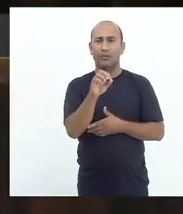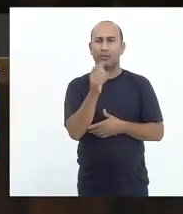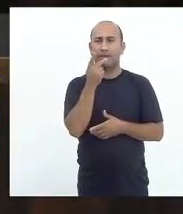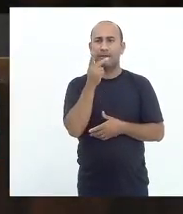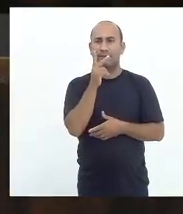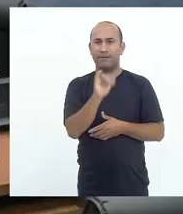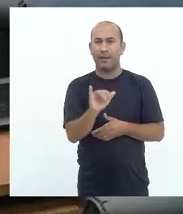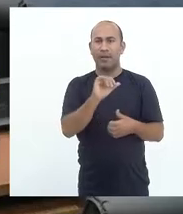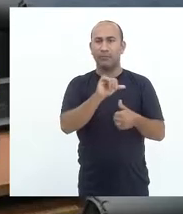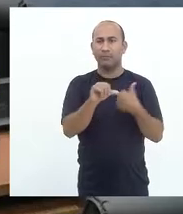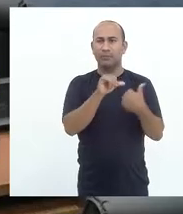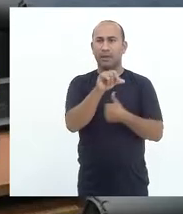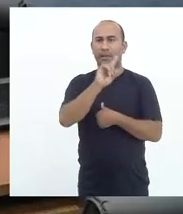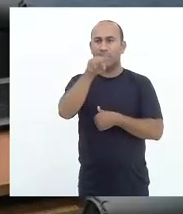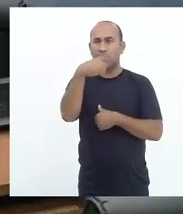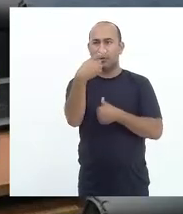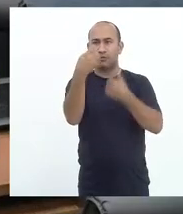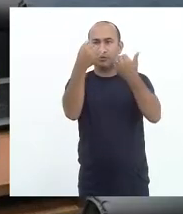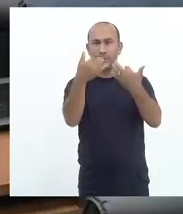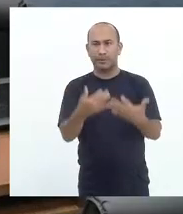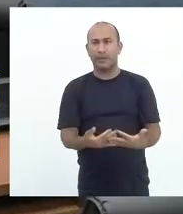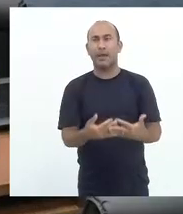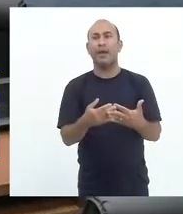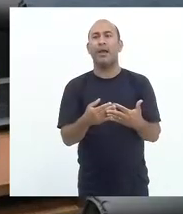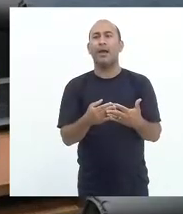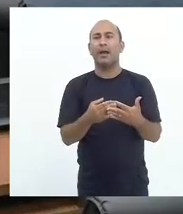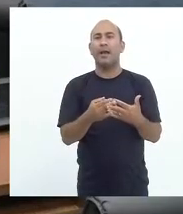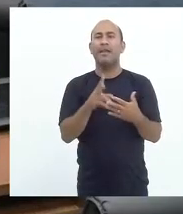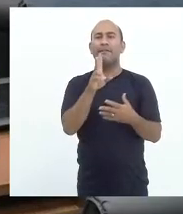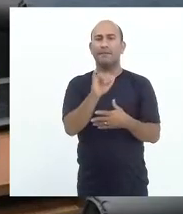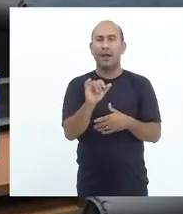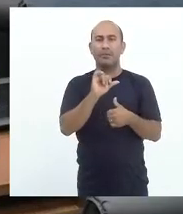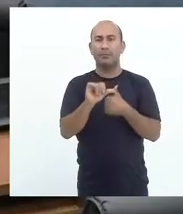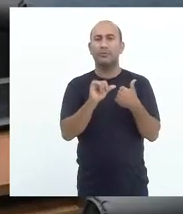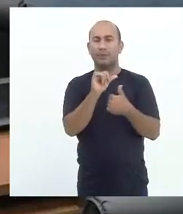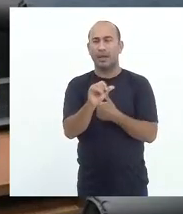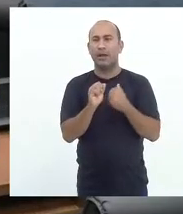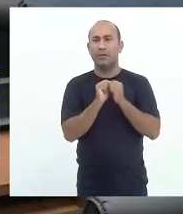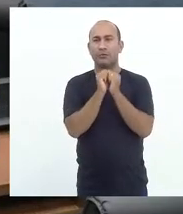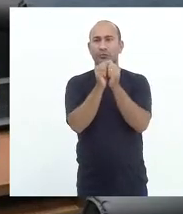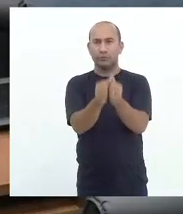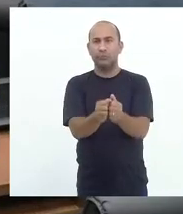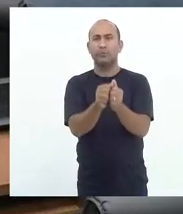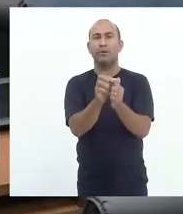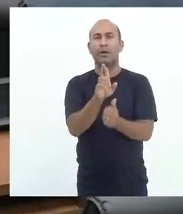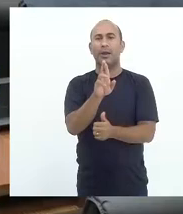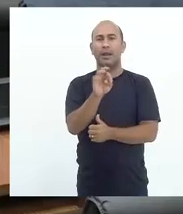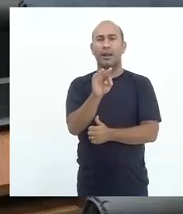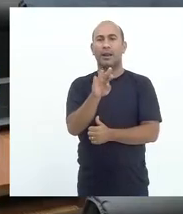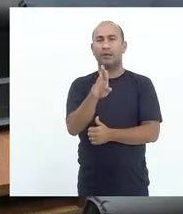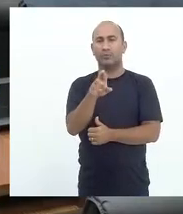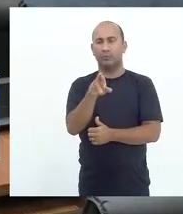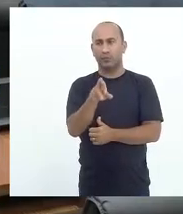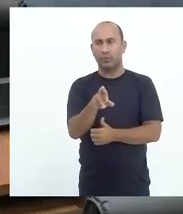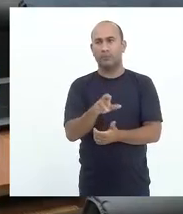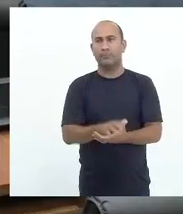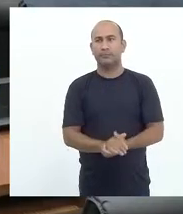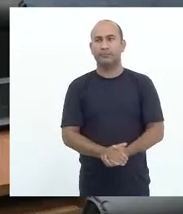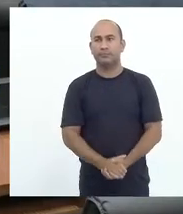voto. Depois da explicação do deputado Valdec, eu mudo o voto e acompanho o relator.